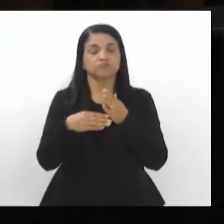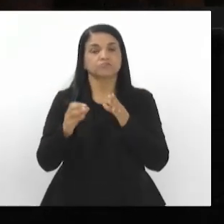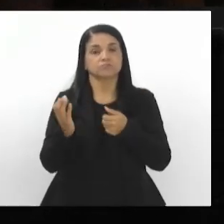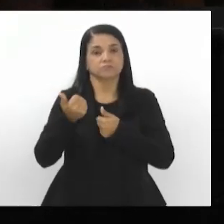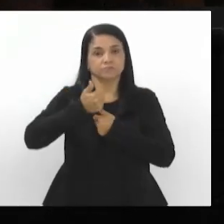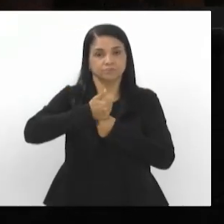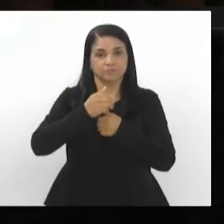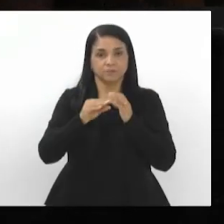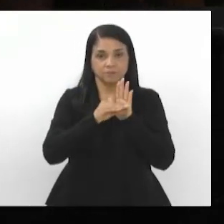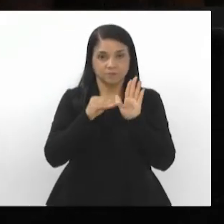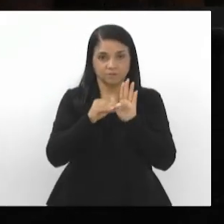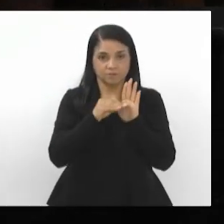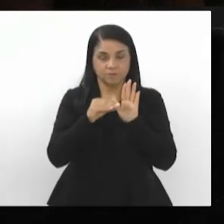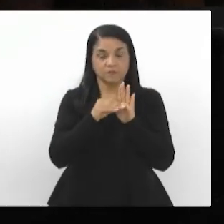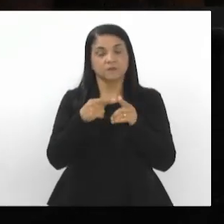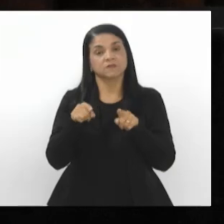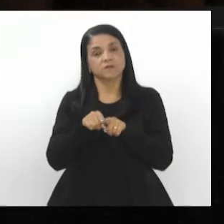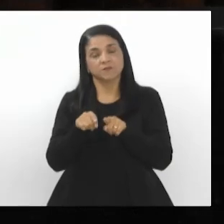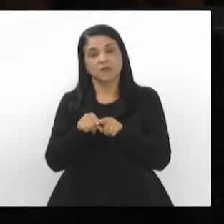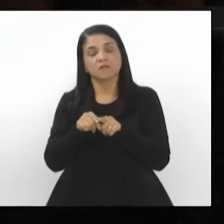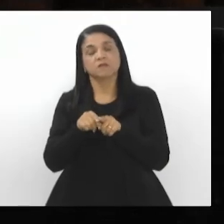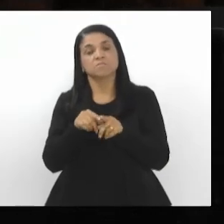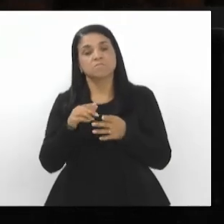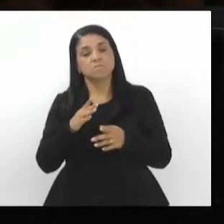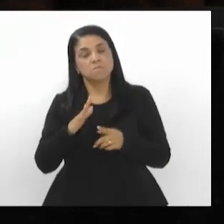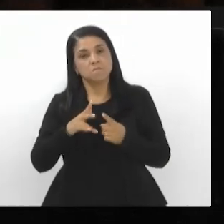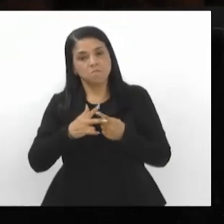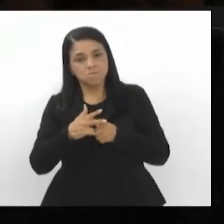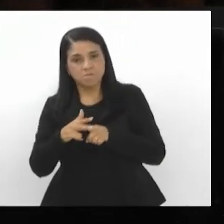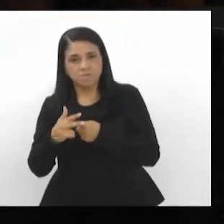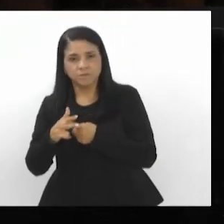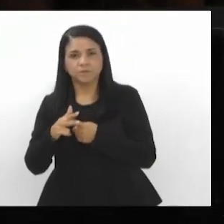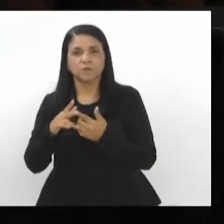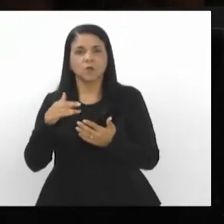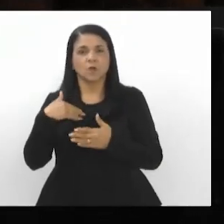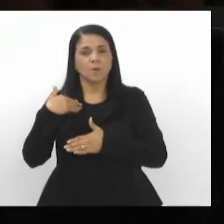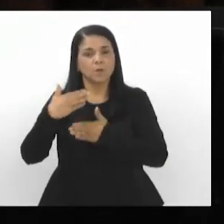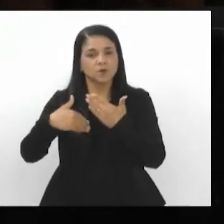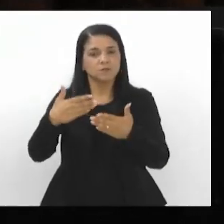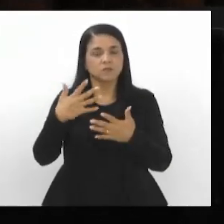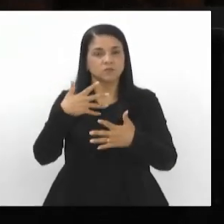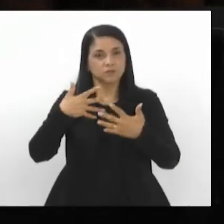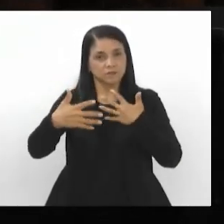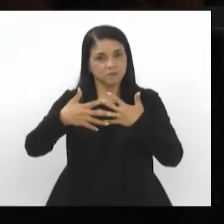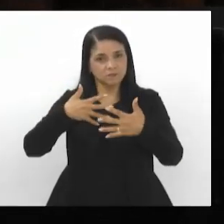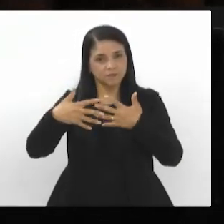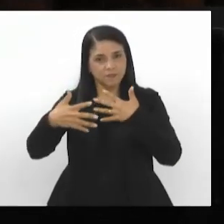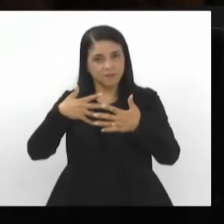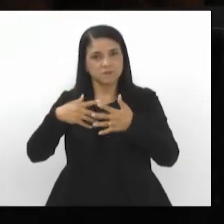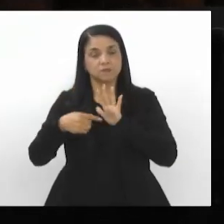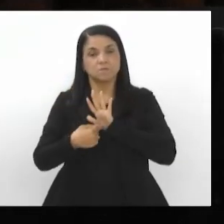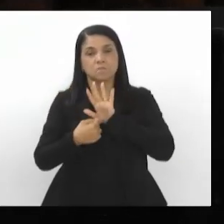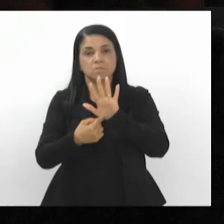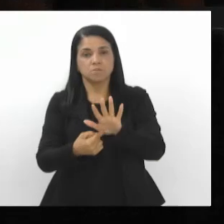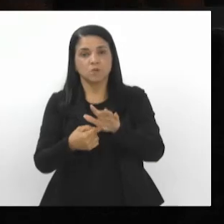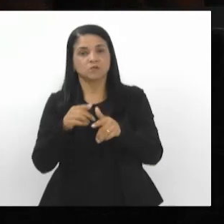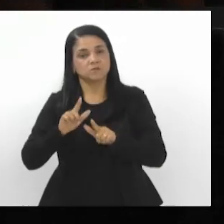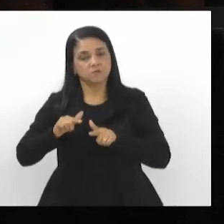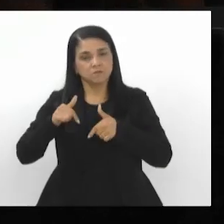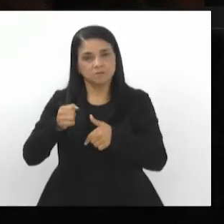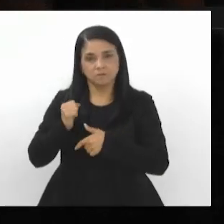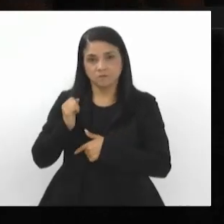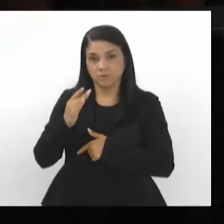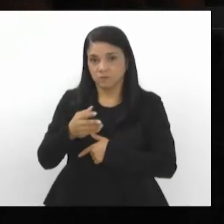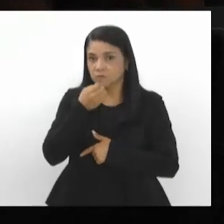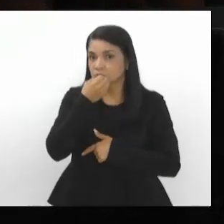contempladas, emendas que buscaram também aprimorar o processo de transparência e que sinalizam também ações benéficas